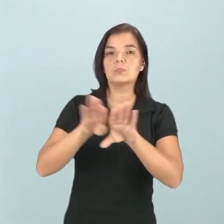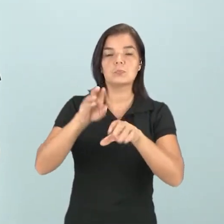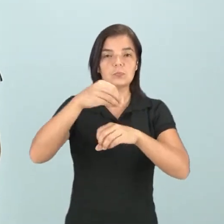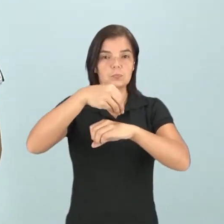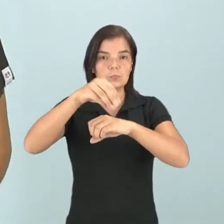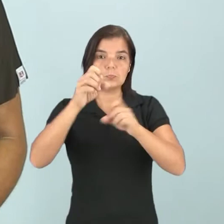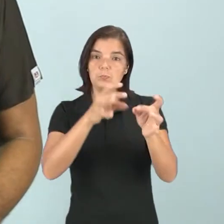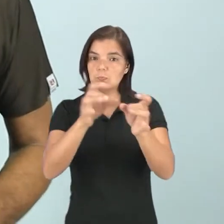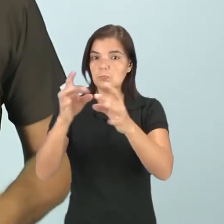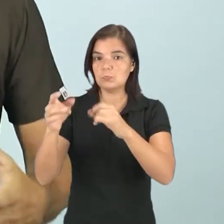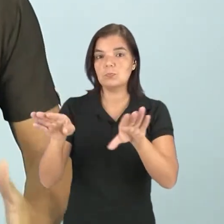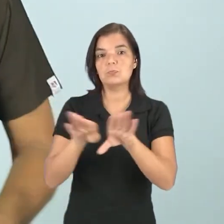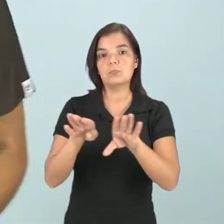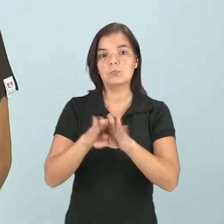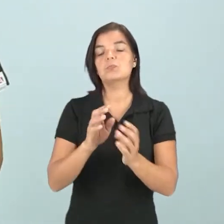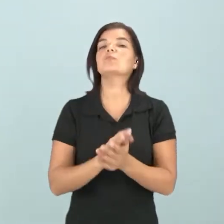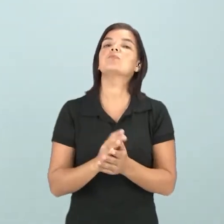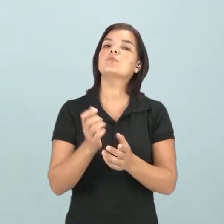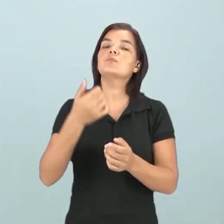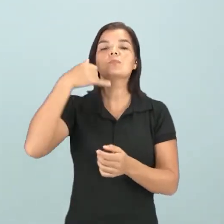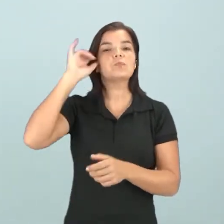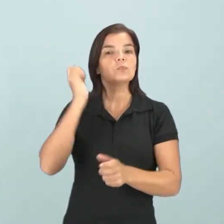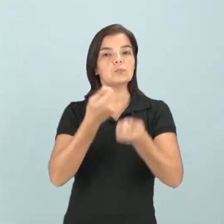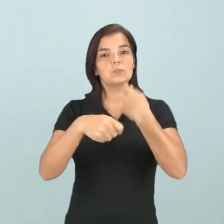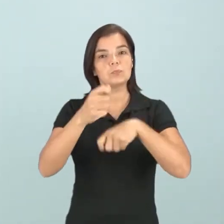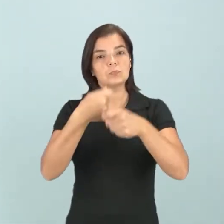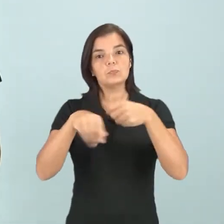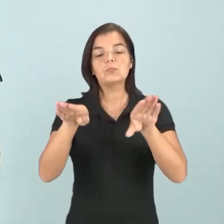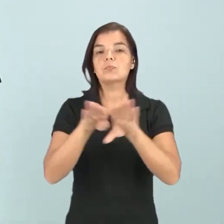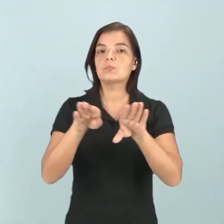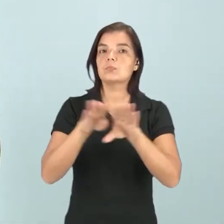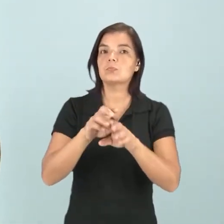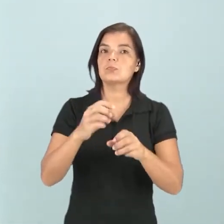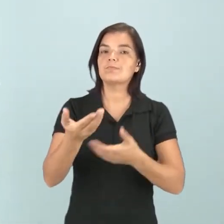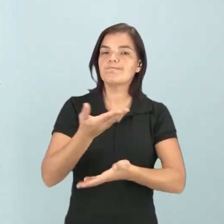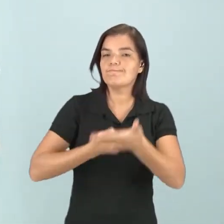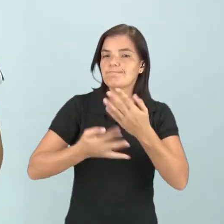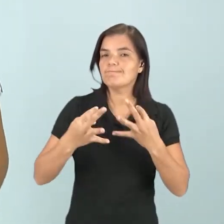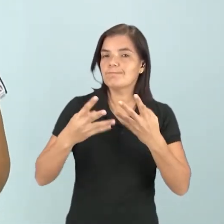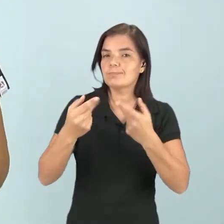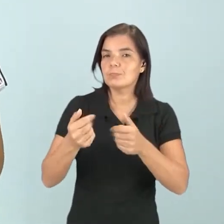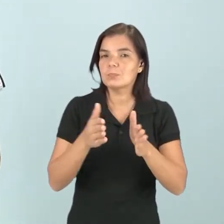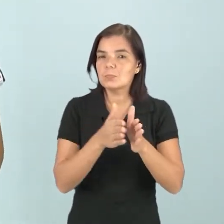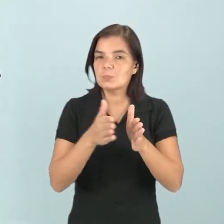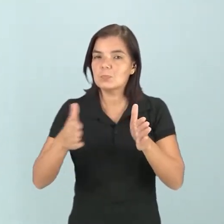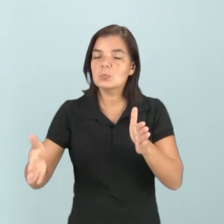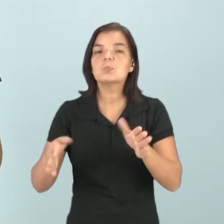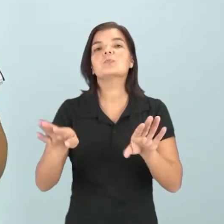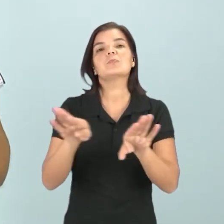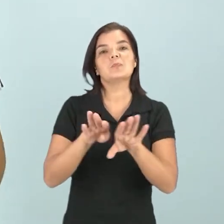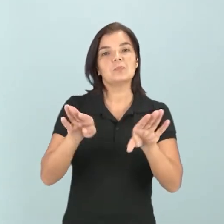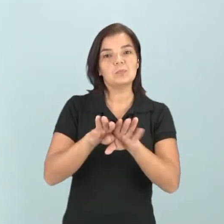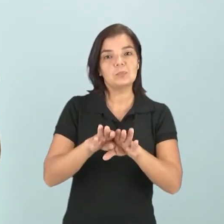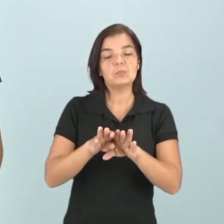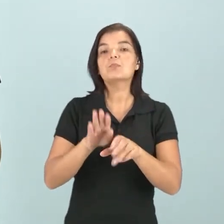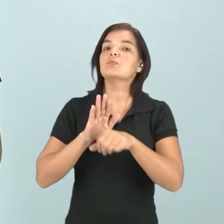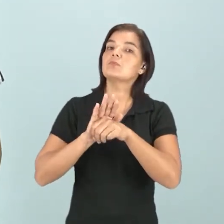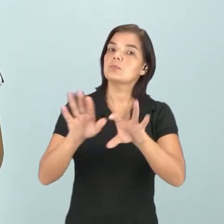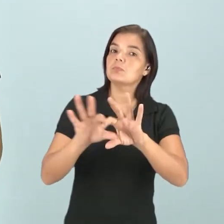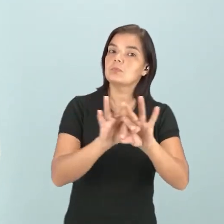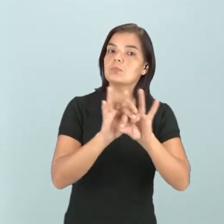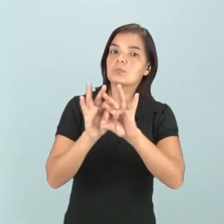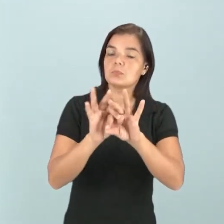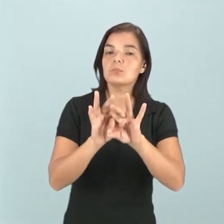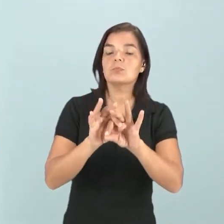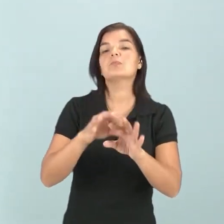da produção. Então, o agronegócio ele consiste na rede que envolve todos os segmentos de uma cadeia produtiva vinculada